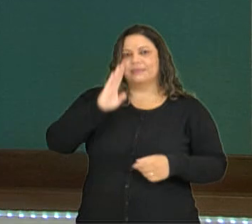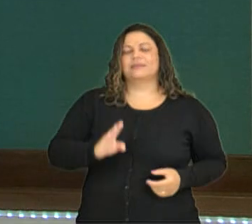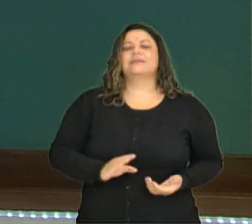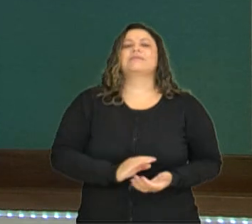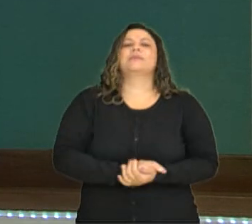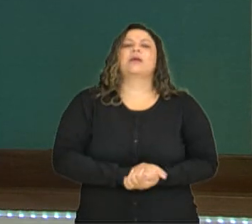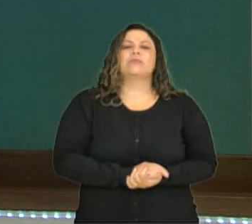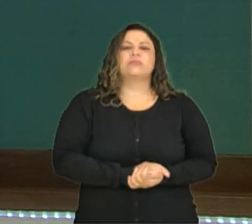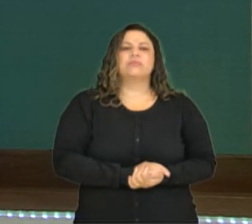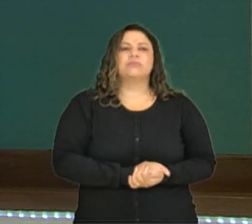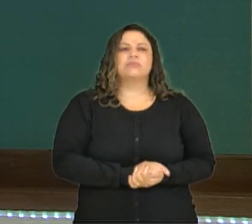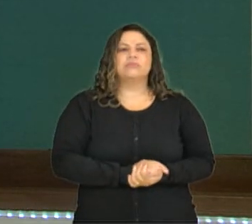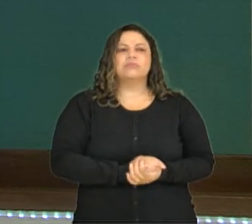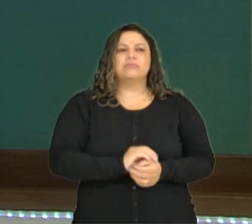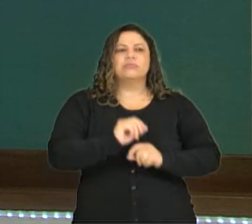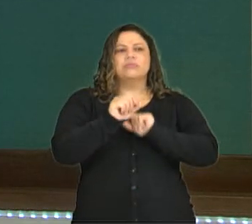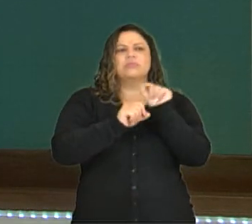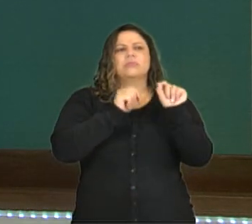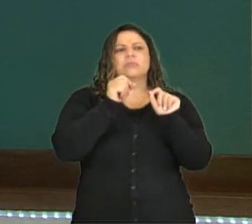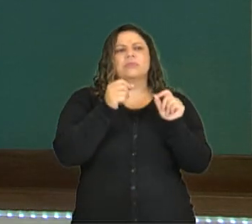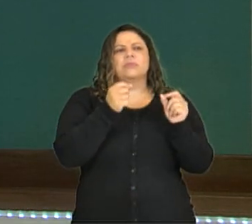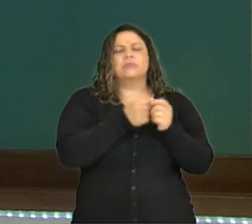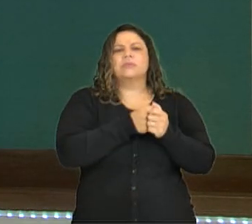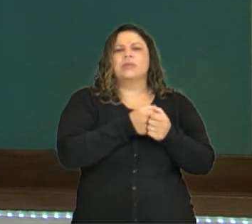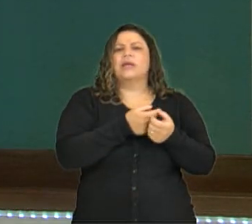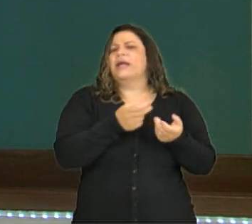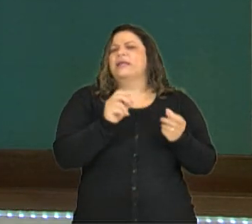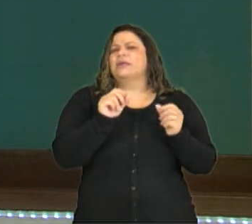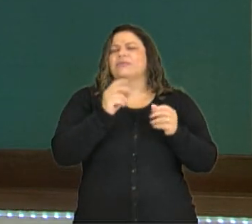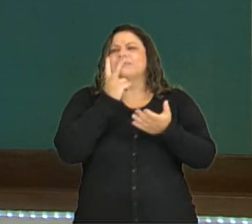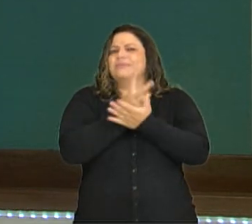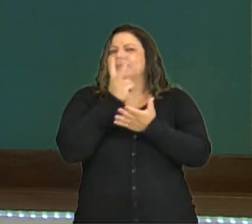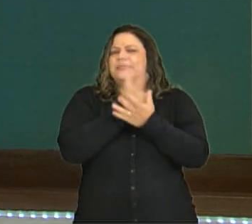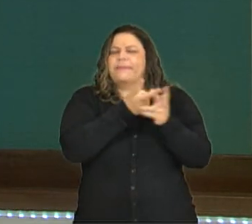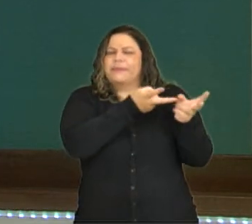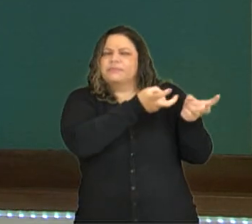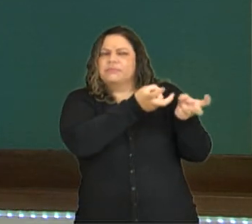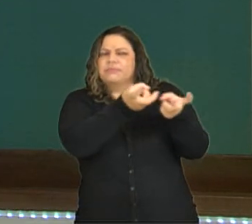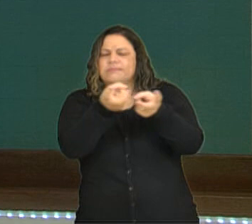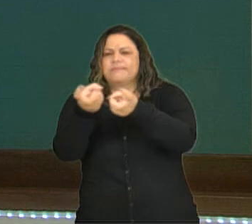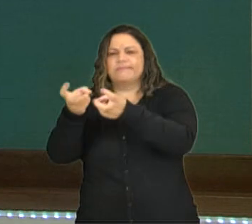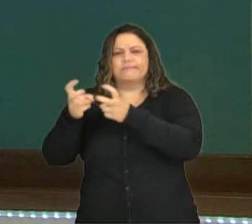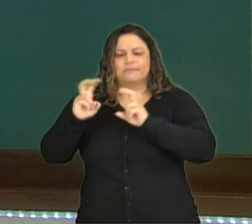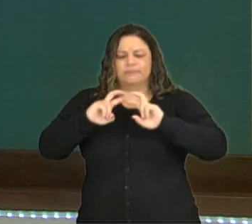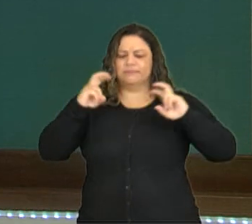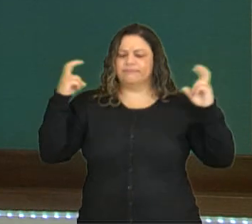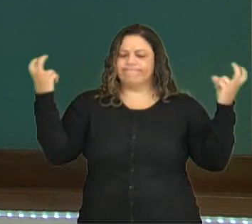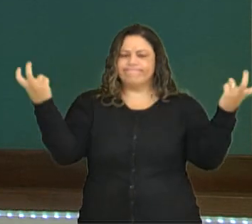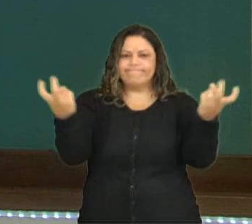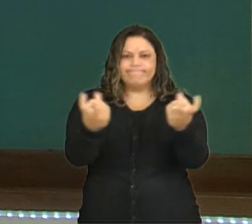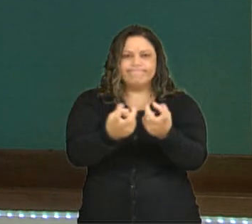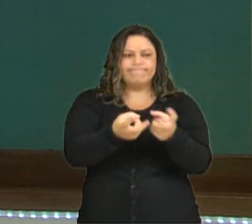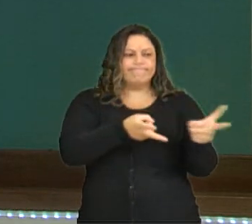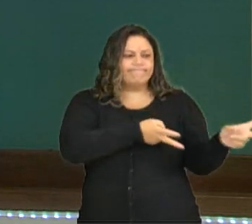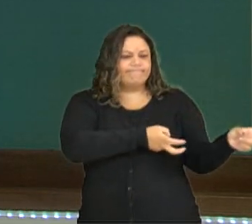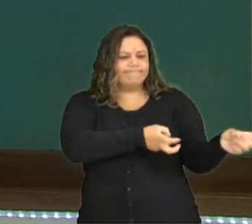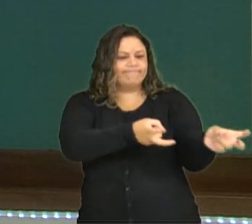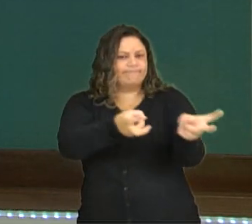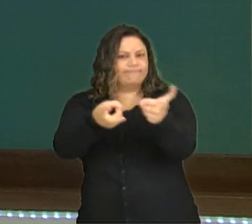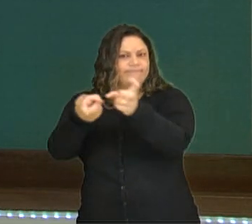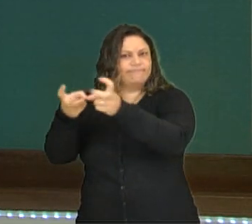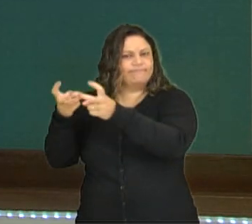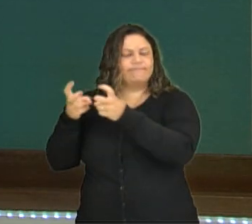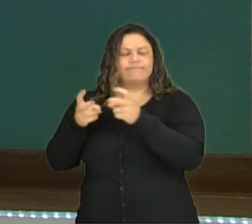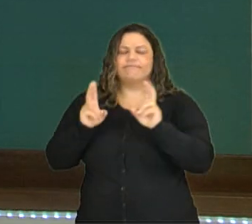Manter a vigilância de forma permanente em todo o ambiente. Então, toda vez que você estiver lá no espaço, você tem que estar sempre vigilante o